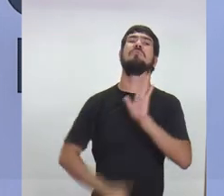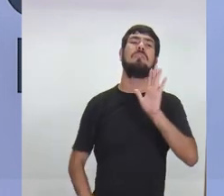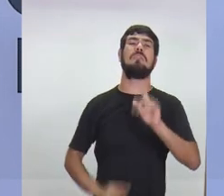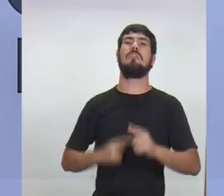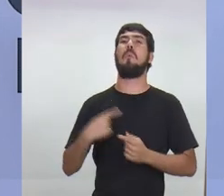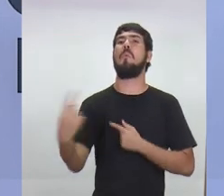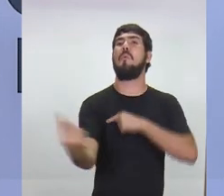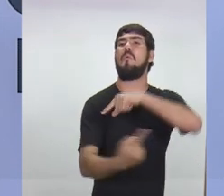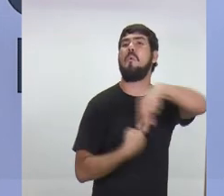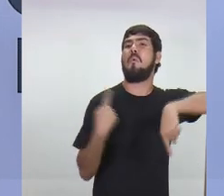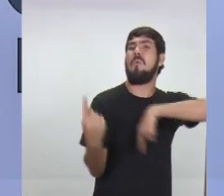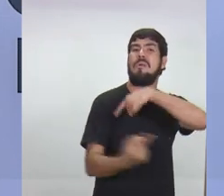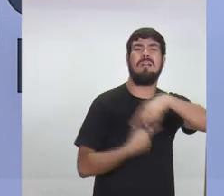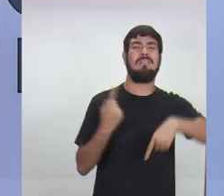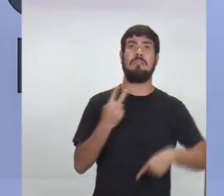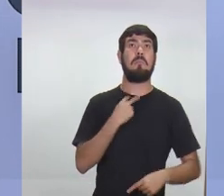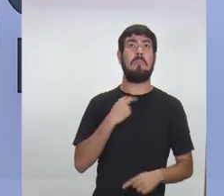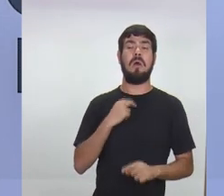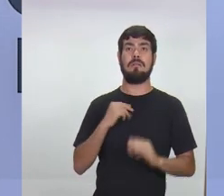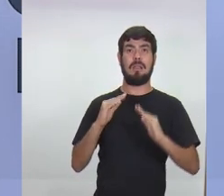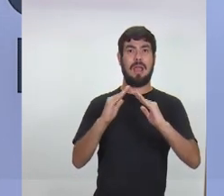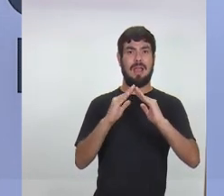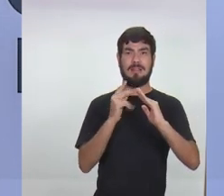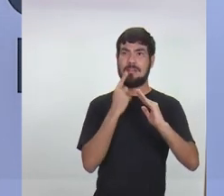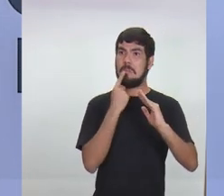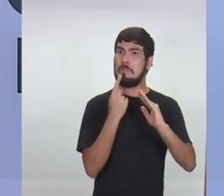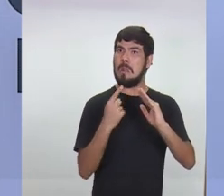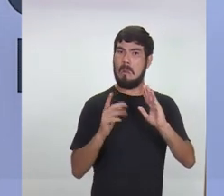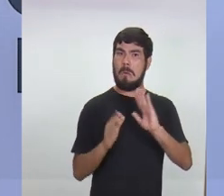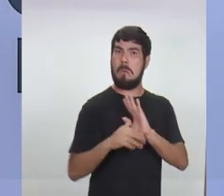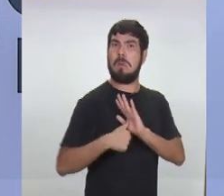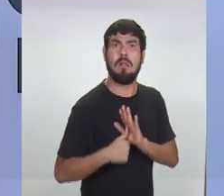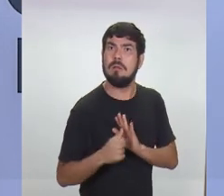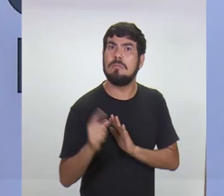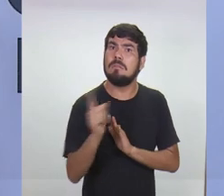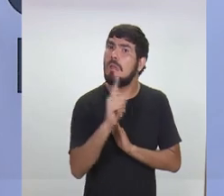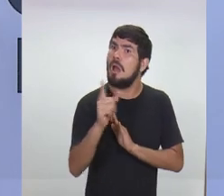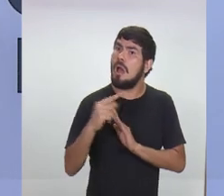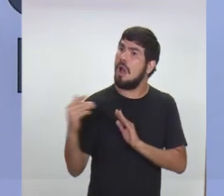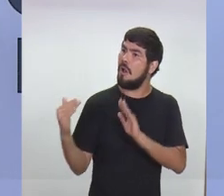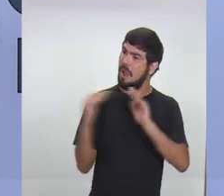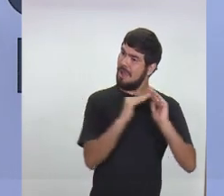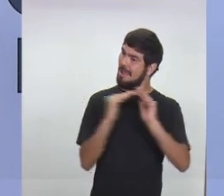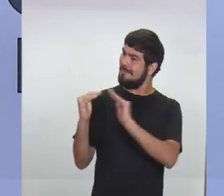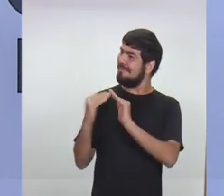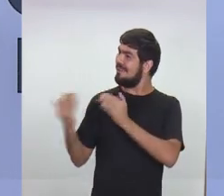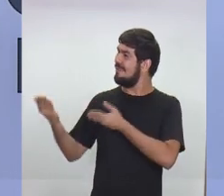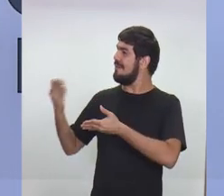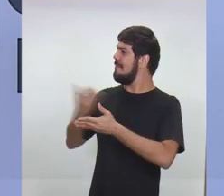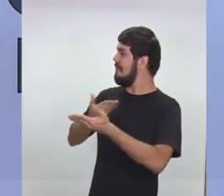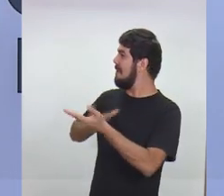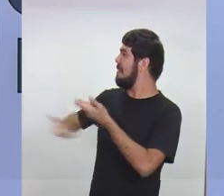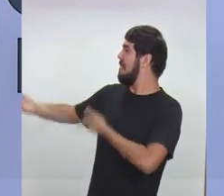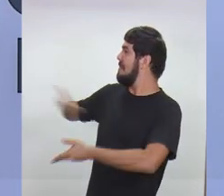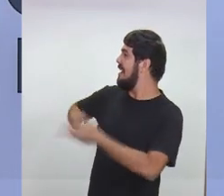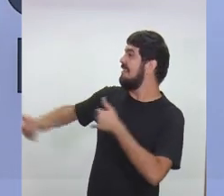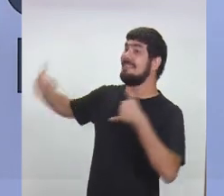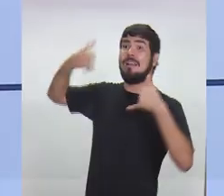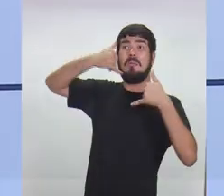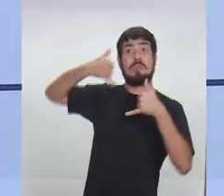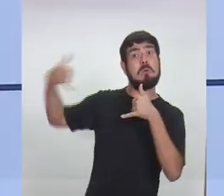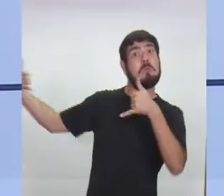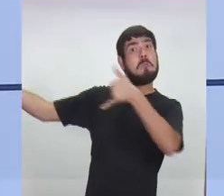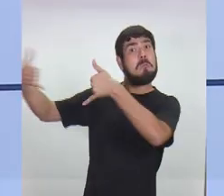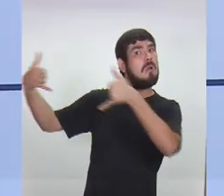assaltado na porta de casa você tem que voltar a ser como era antigamente parar para conversar com os amigos na família e os amigos do seu lado da sua casa e